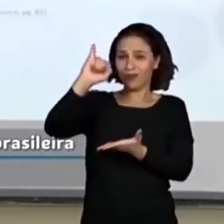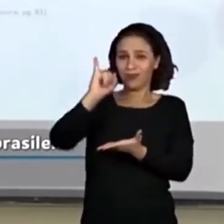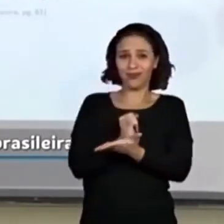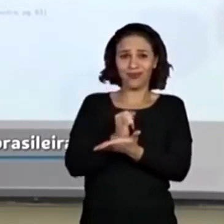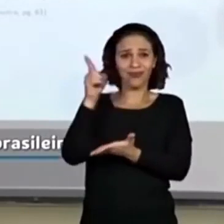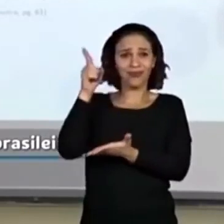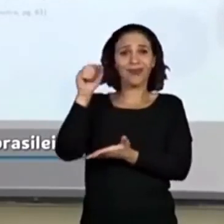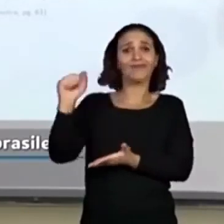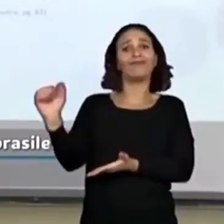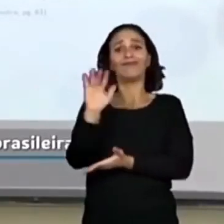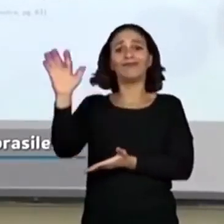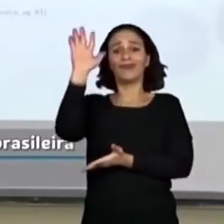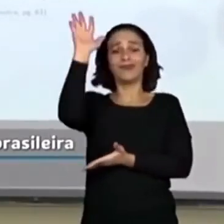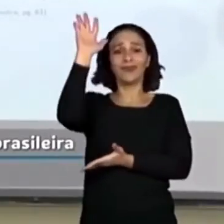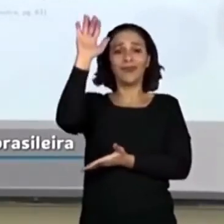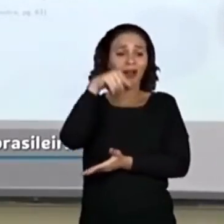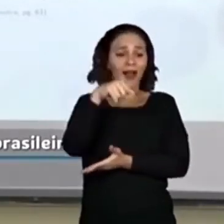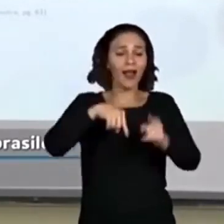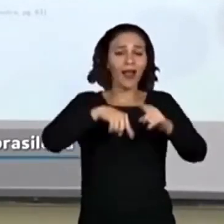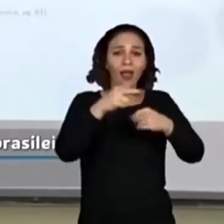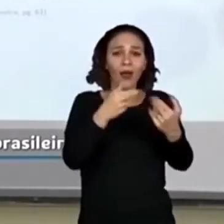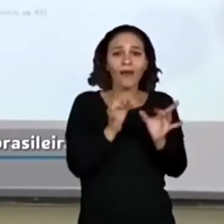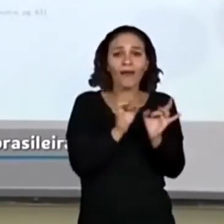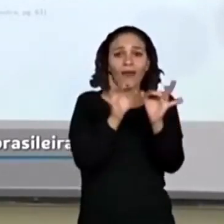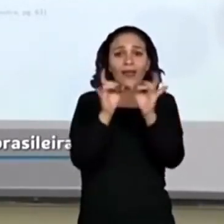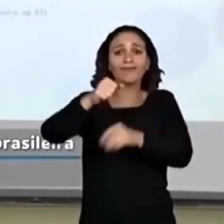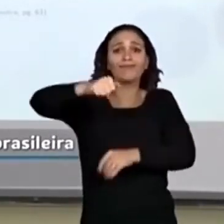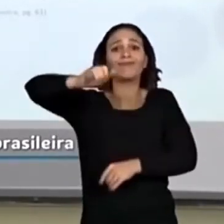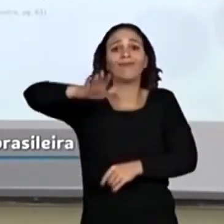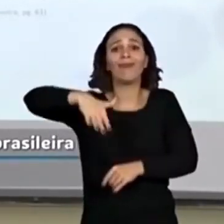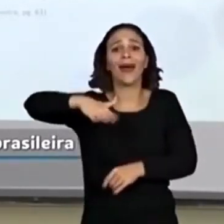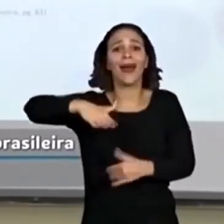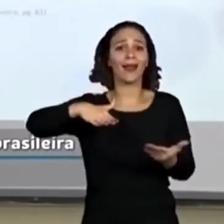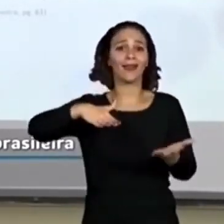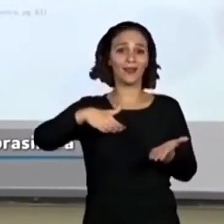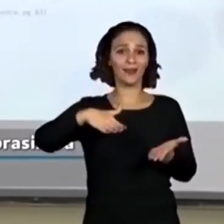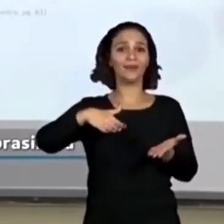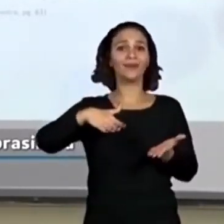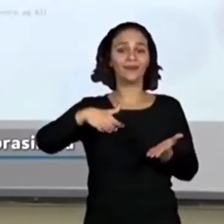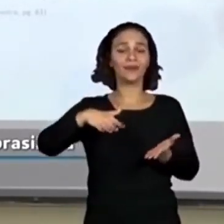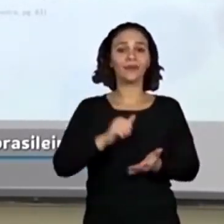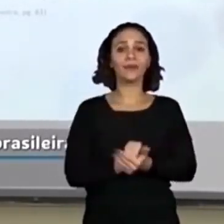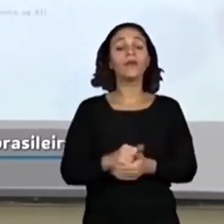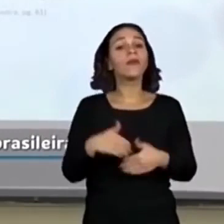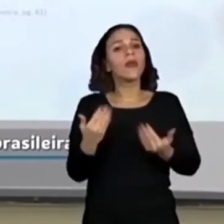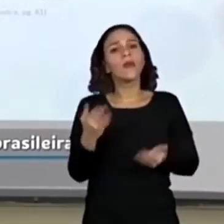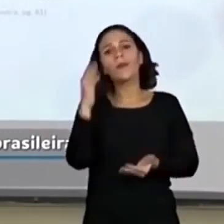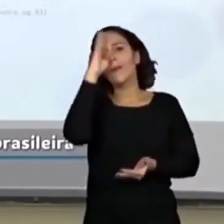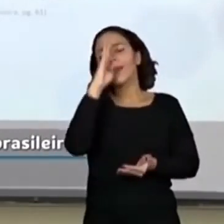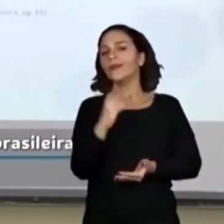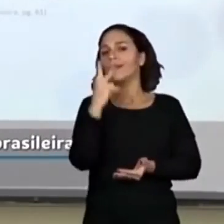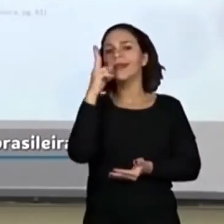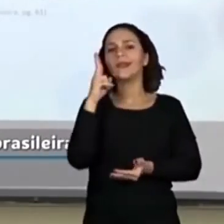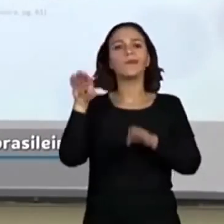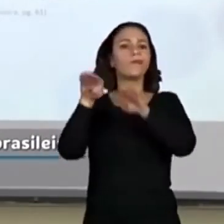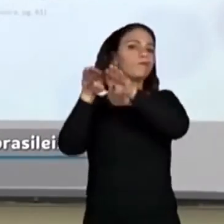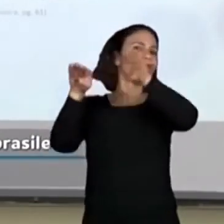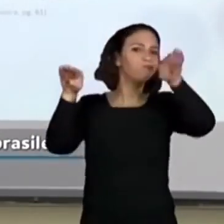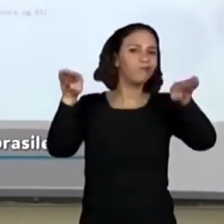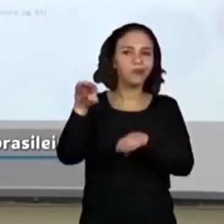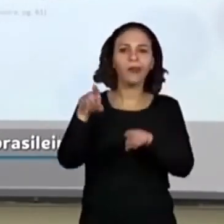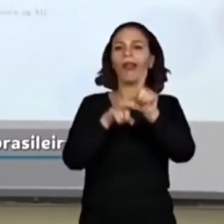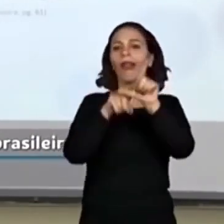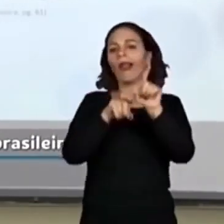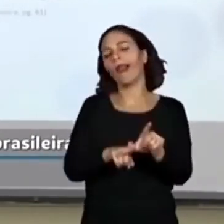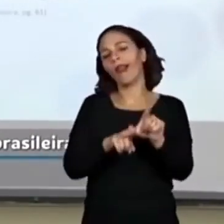maior do que o valor dos produtos brasileiros. E o Brasil sempre ficava numa situação de dependência